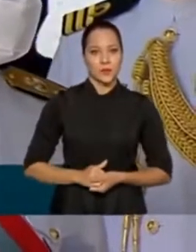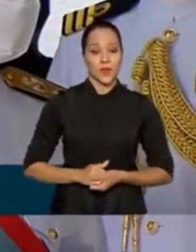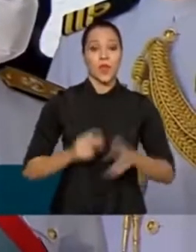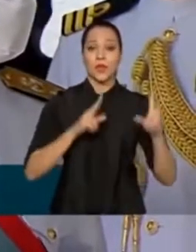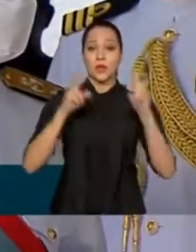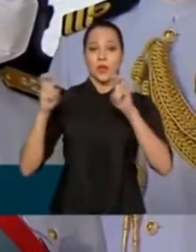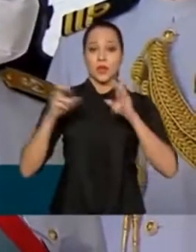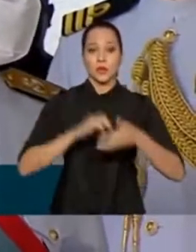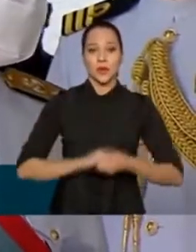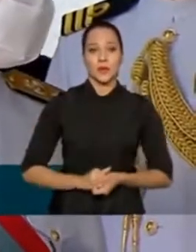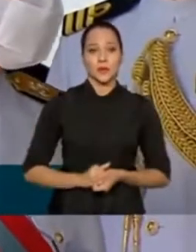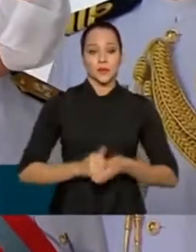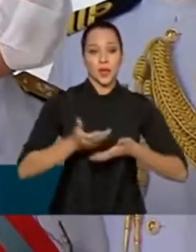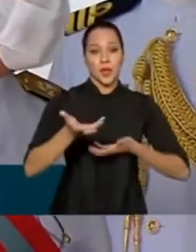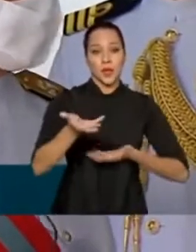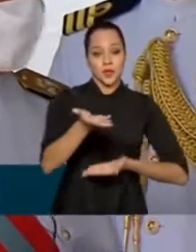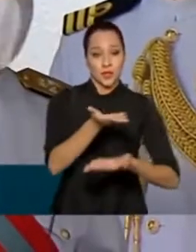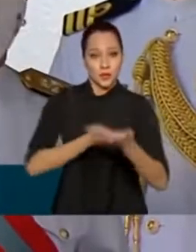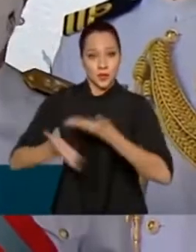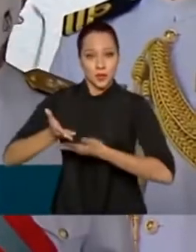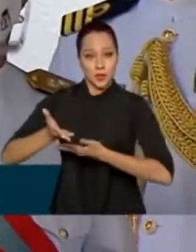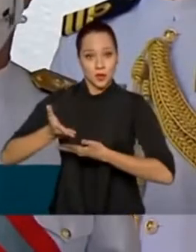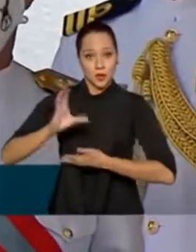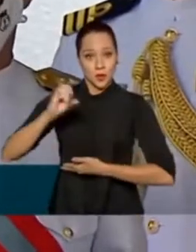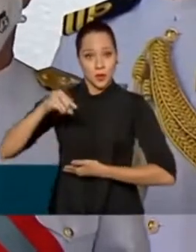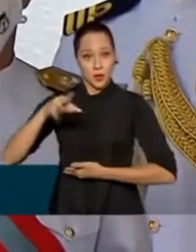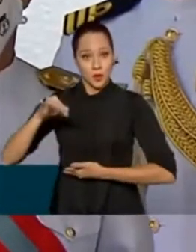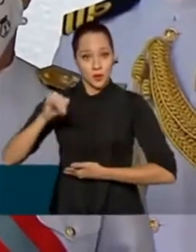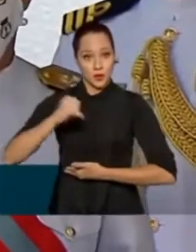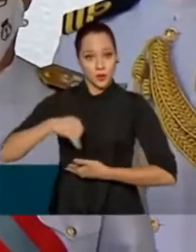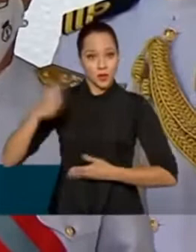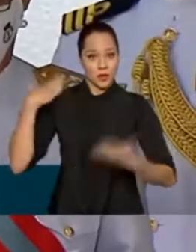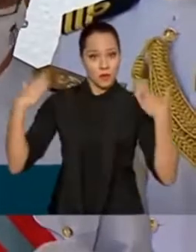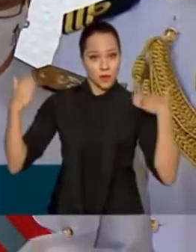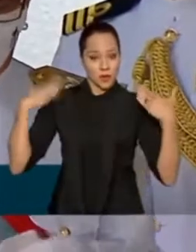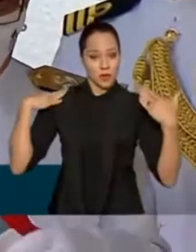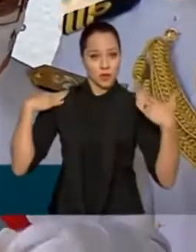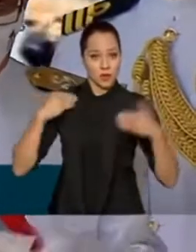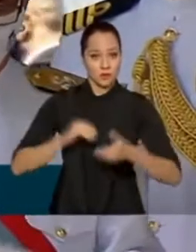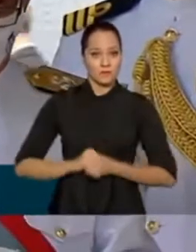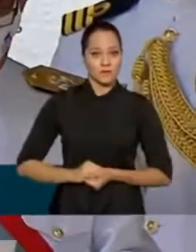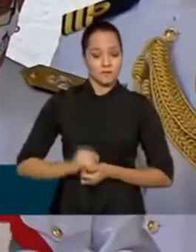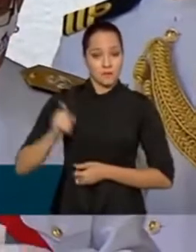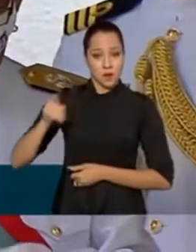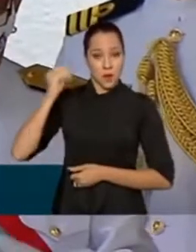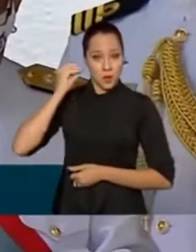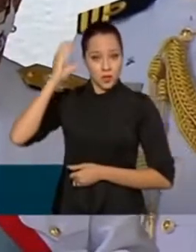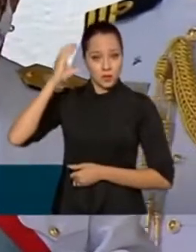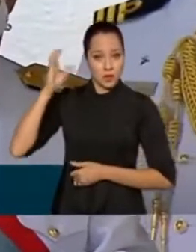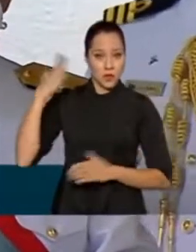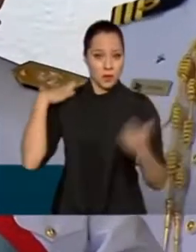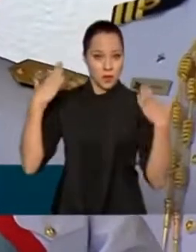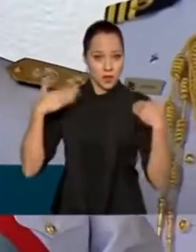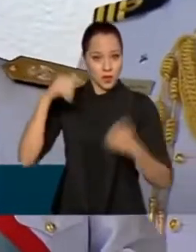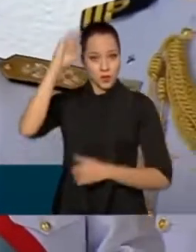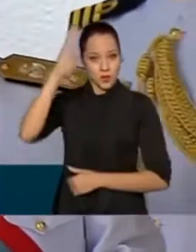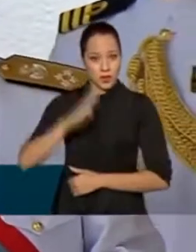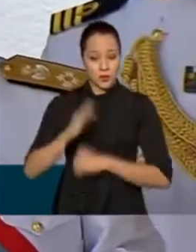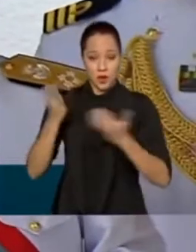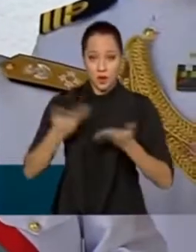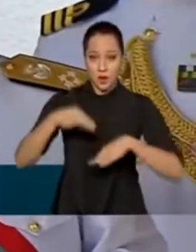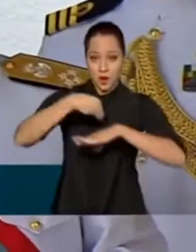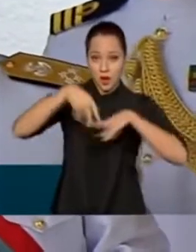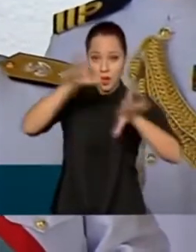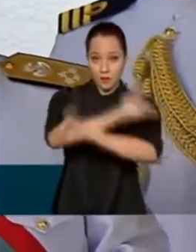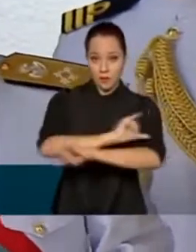Assunto: transmissão do comando da Marinha. Para conhecimento da Marinha do Brasil, torno